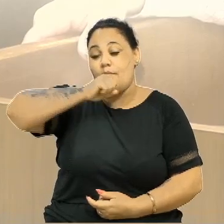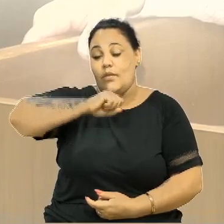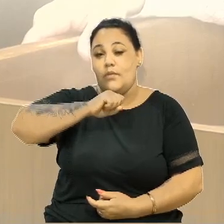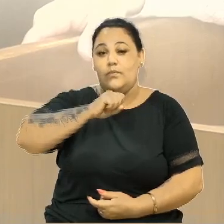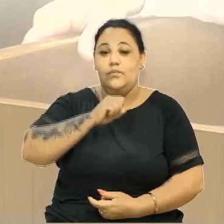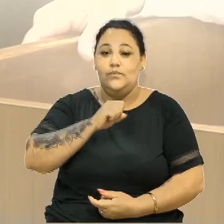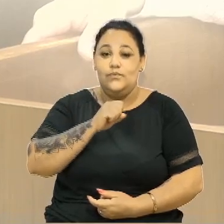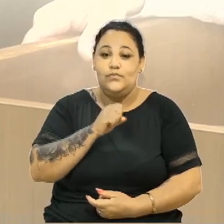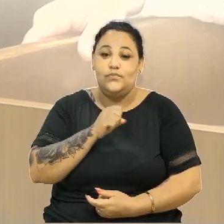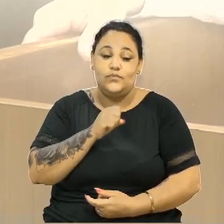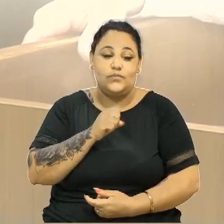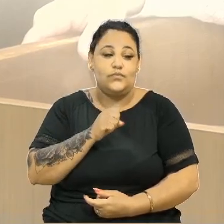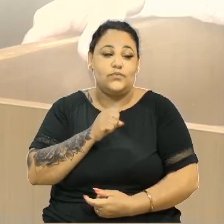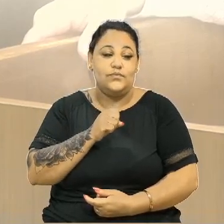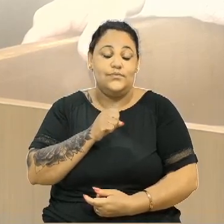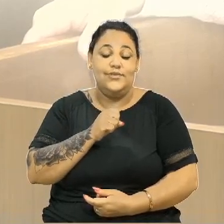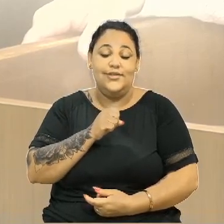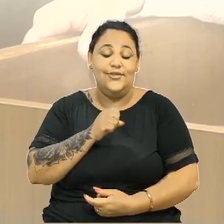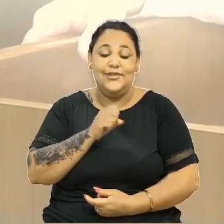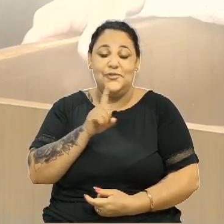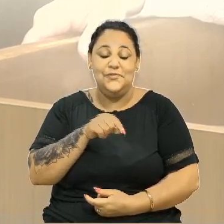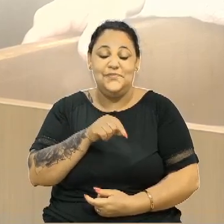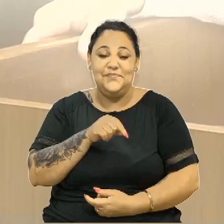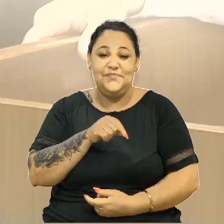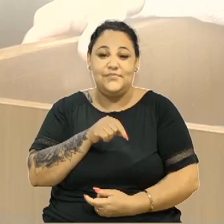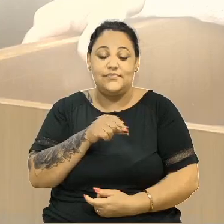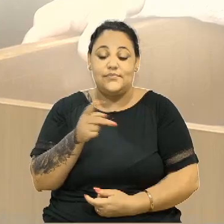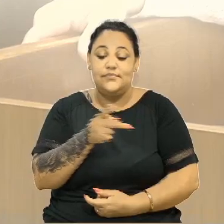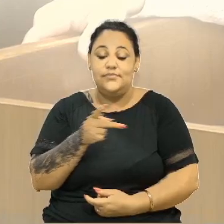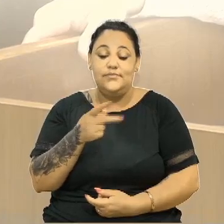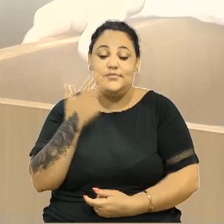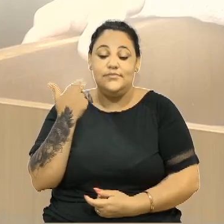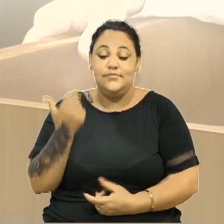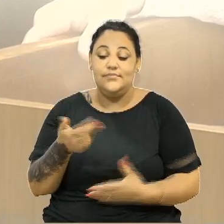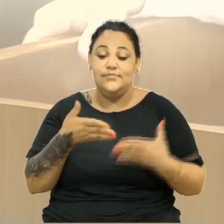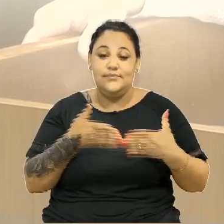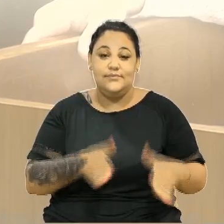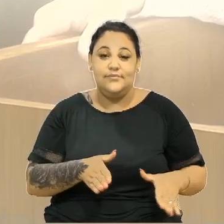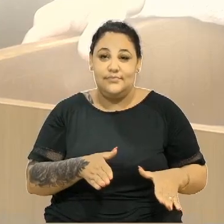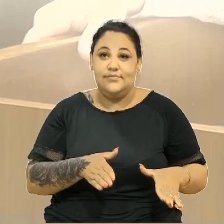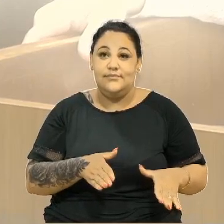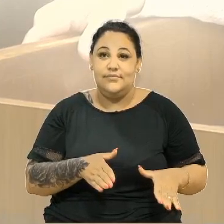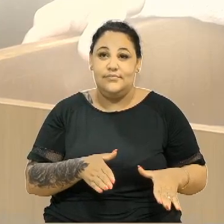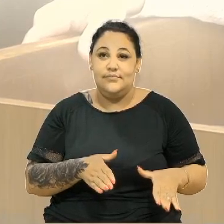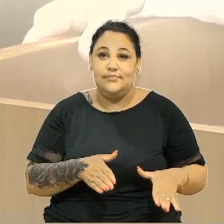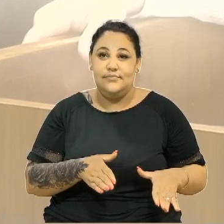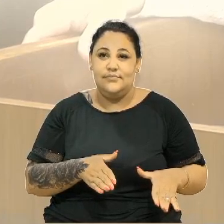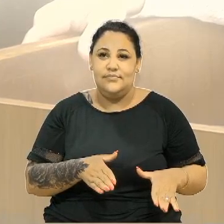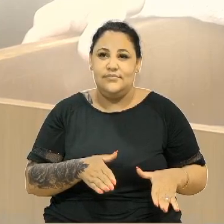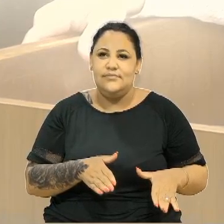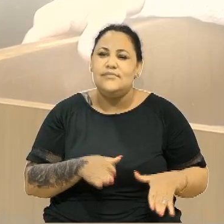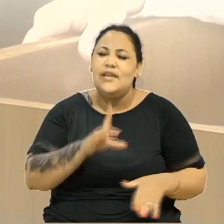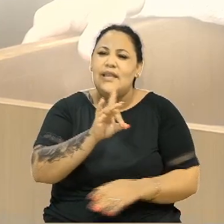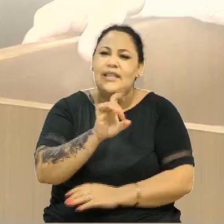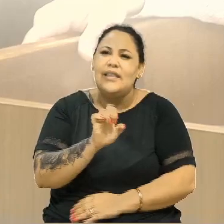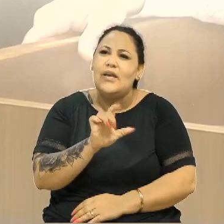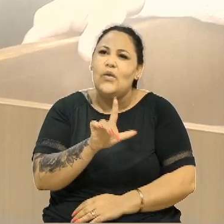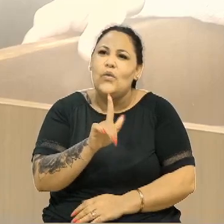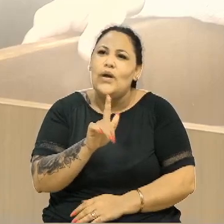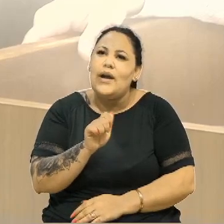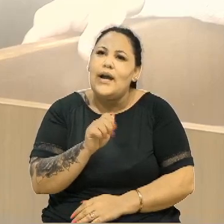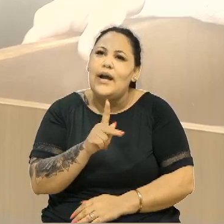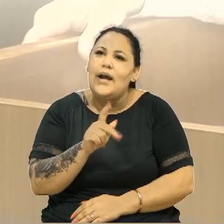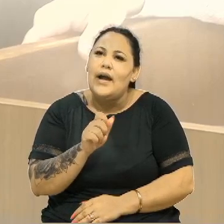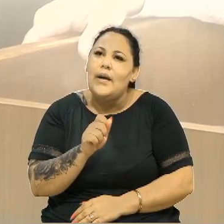Simoneu D'Ambrós, ambos naturais da comuna Sarém del Grappa,